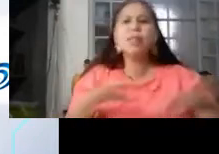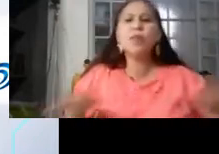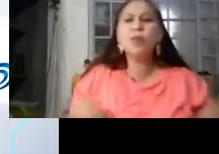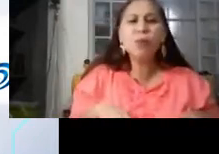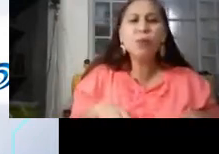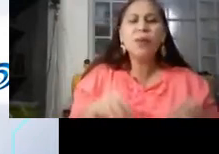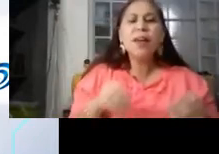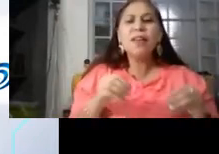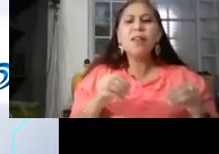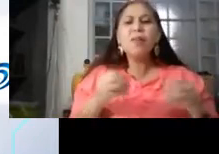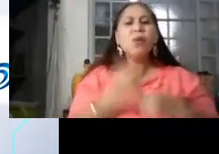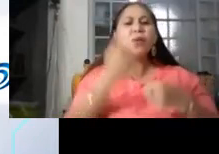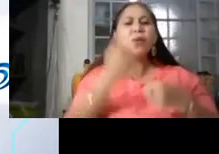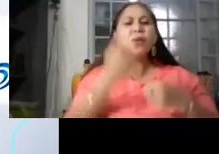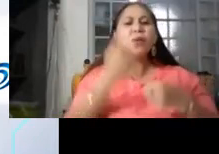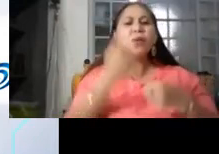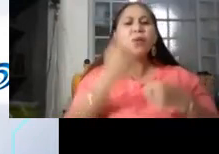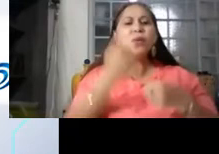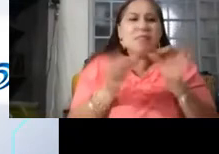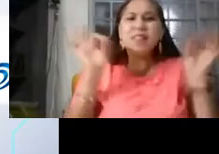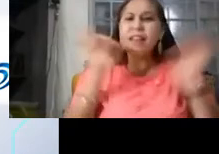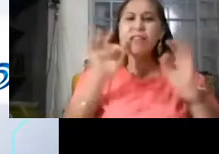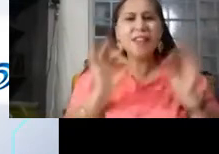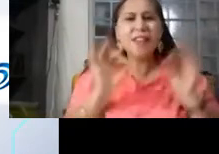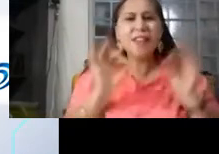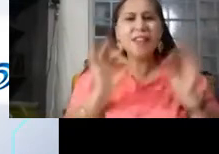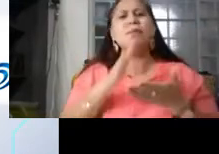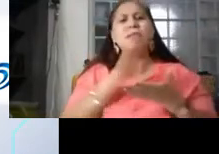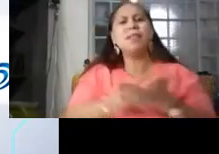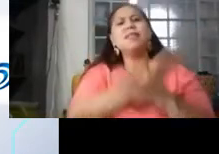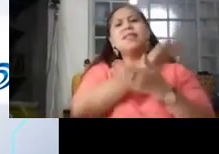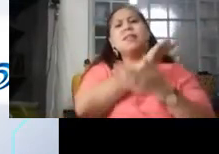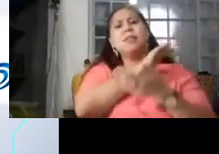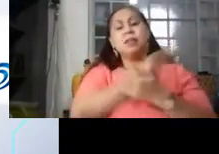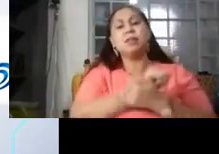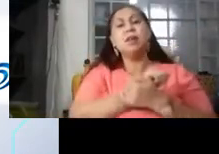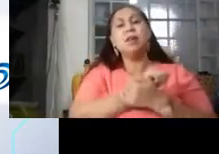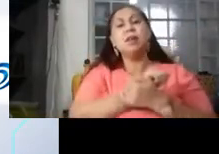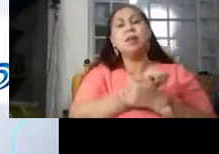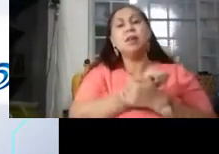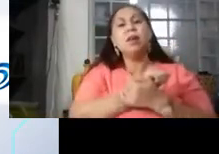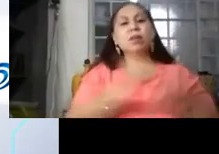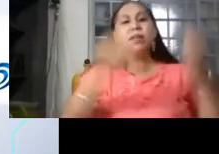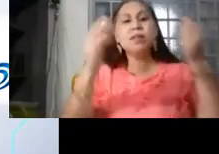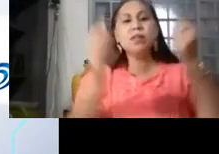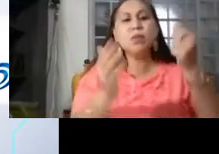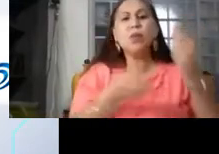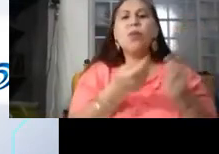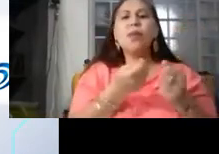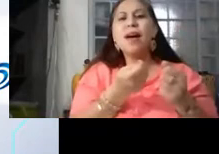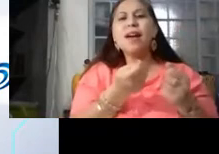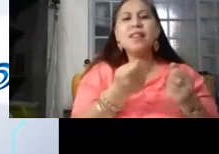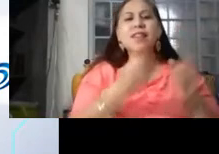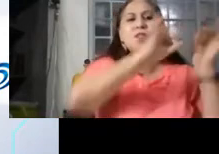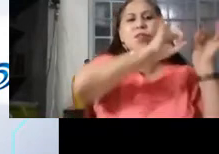todo mundo. Então é uma construção que na língua de sinais não vai dar certo. E o intérprete precisa saber disso. Quando diz que chutou o pau da